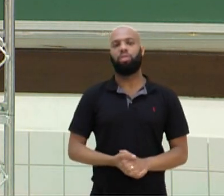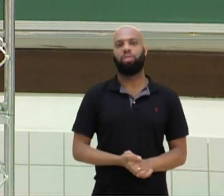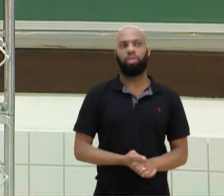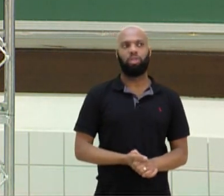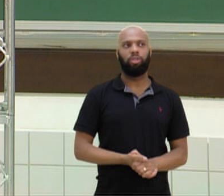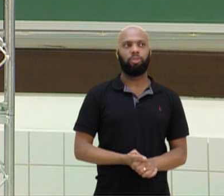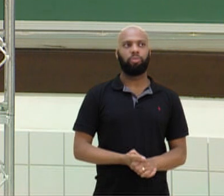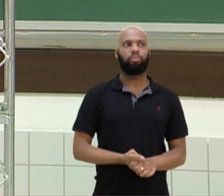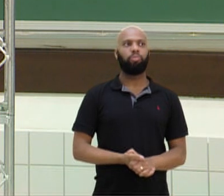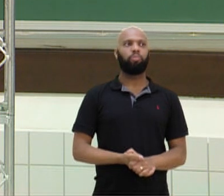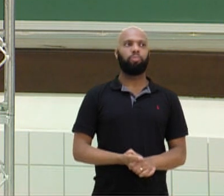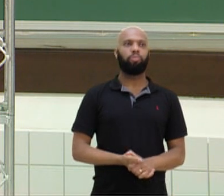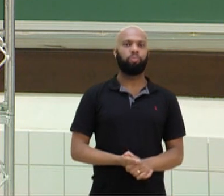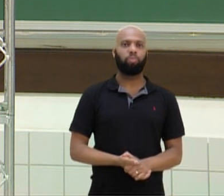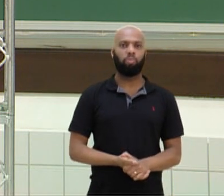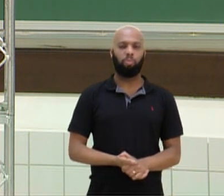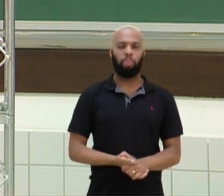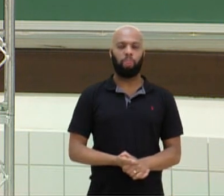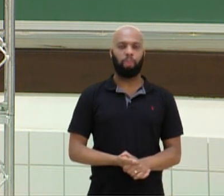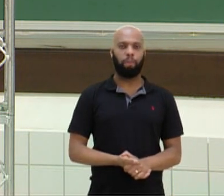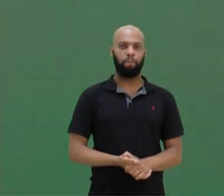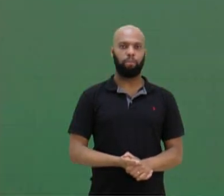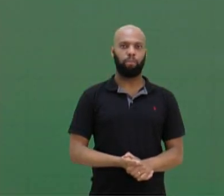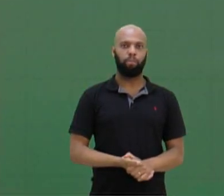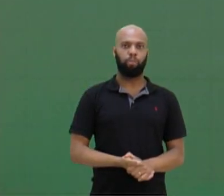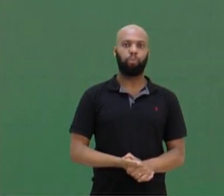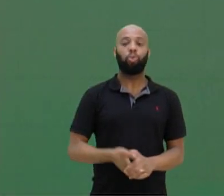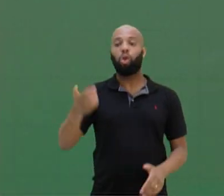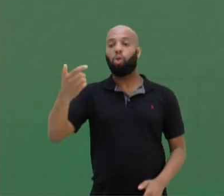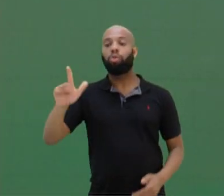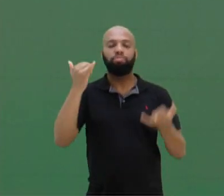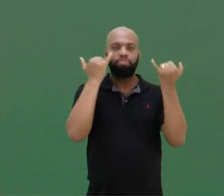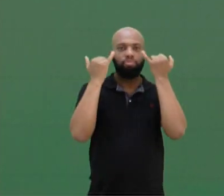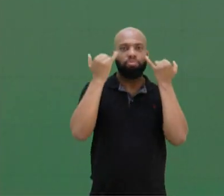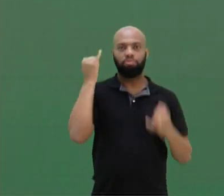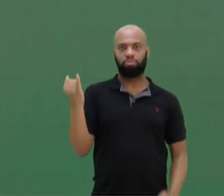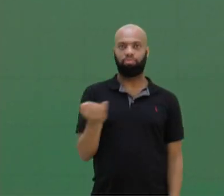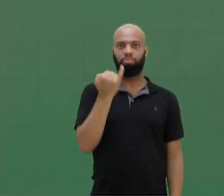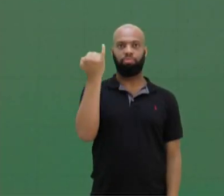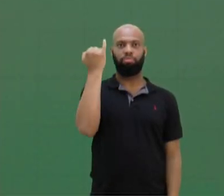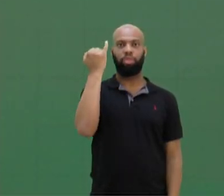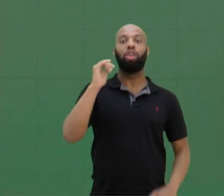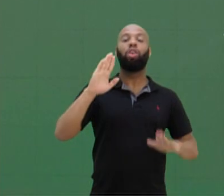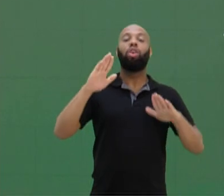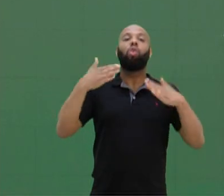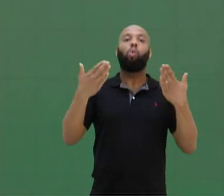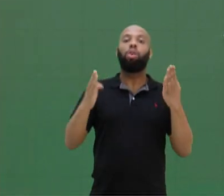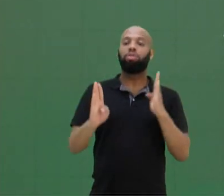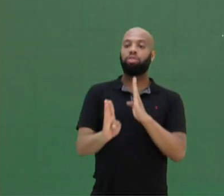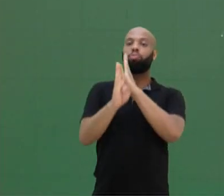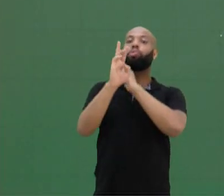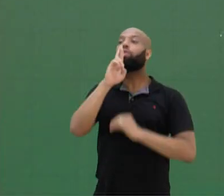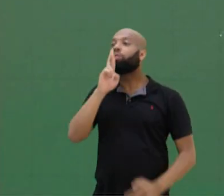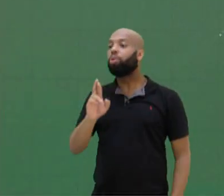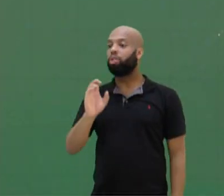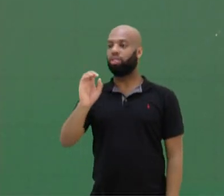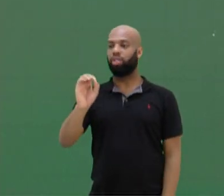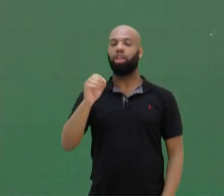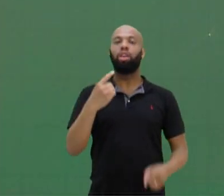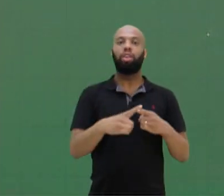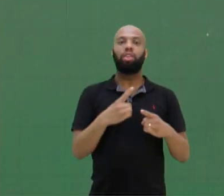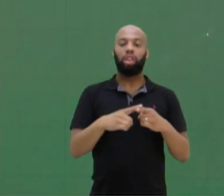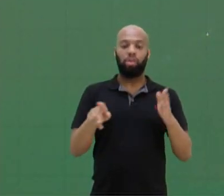parte. Volta na aula anterior, está lá no YouTube. No Classroom você também tem acesso ao link dessa aula. Volta e assiste